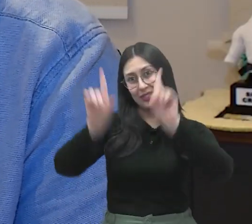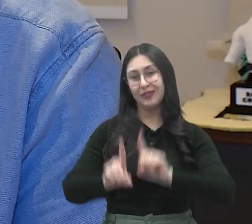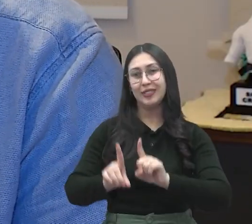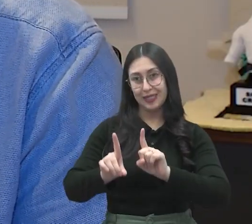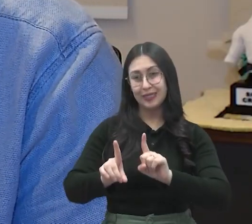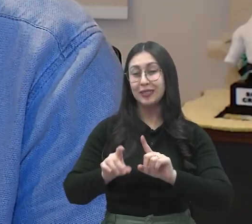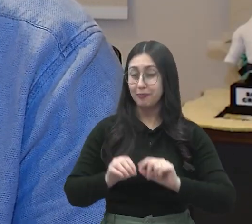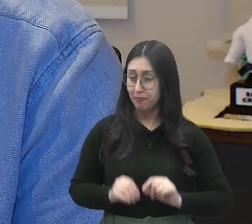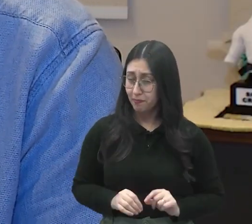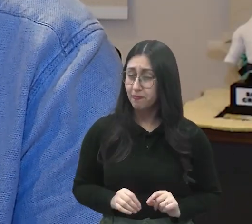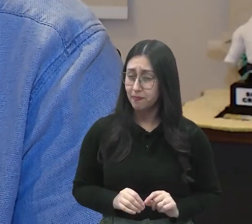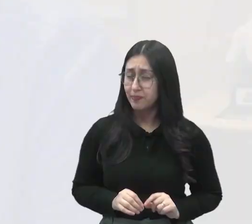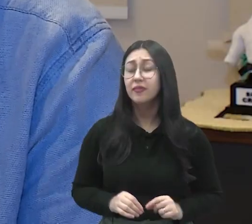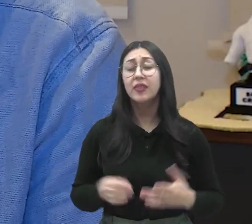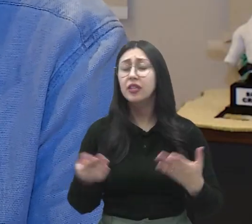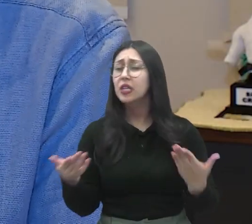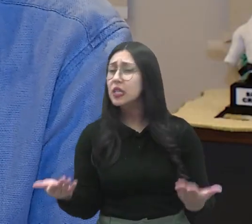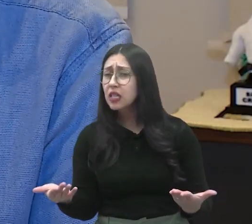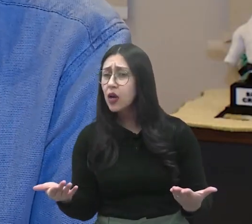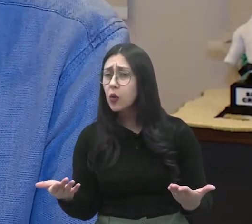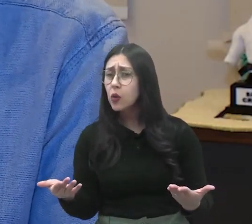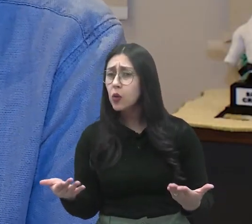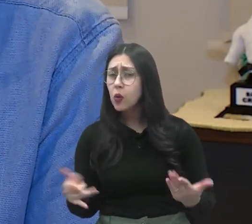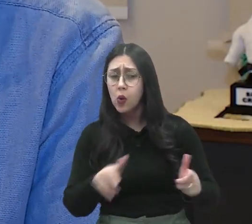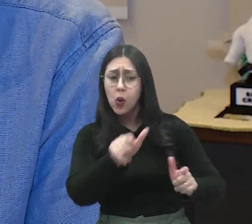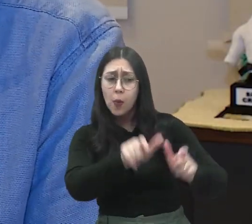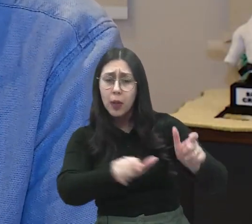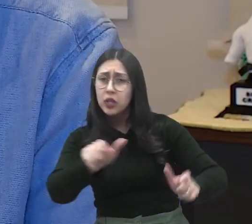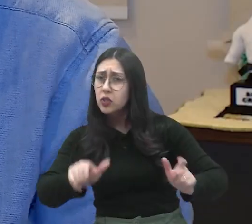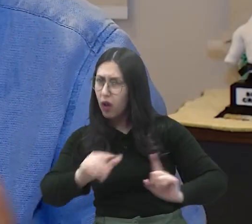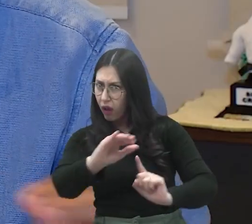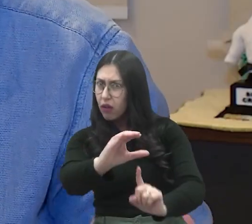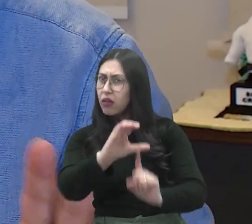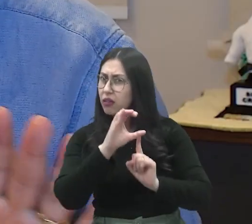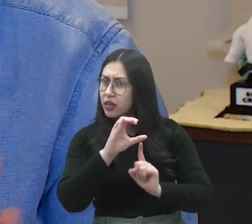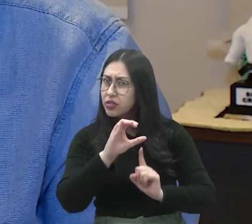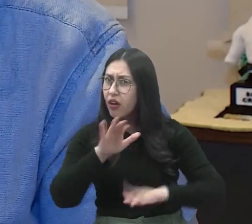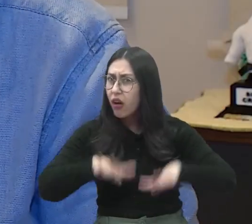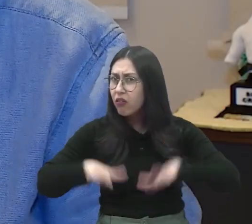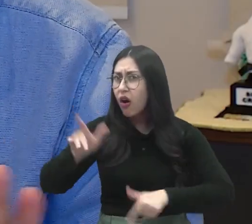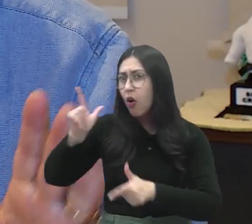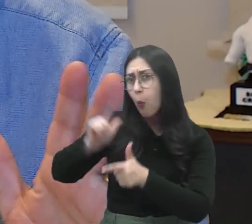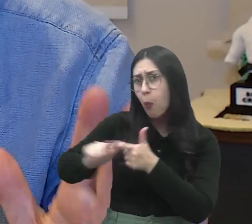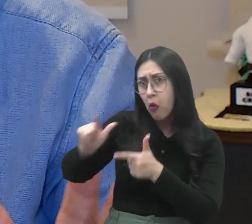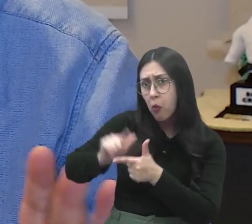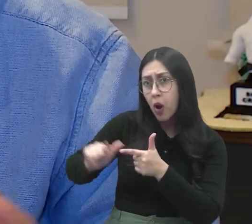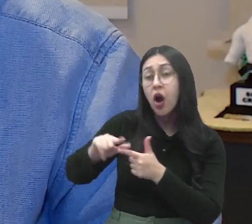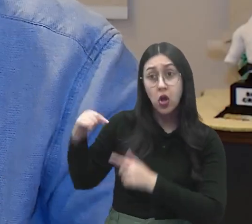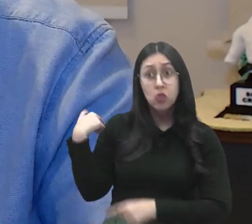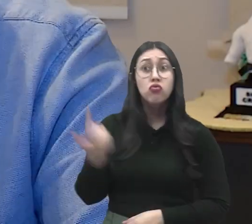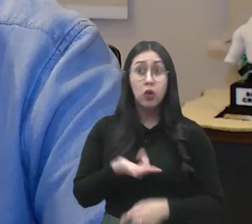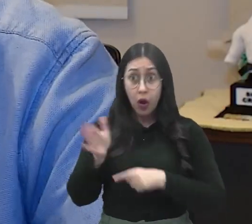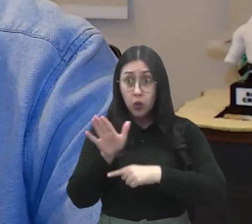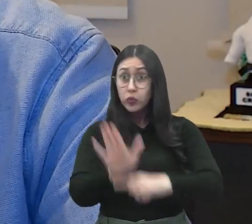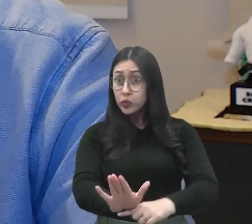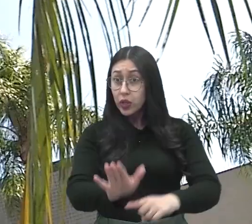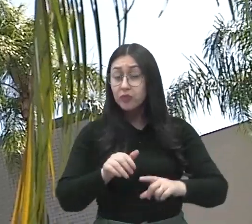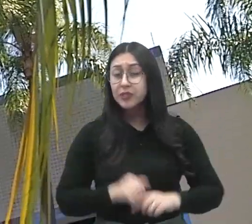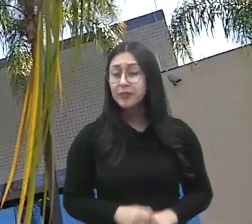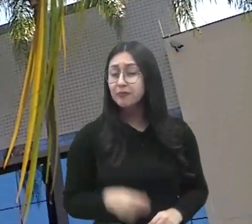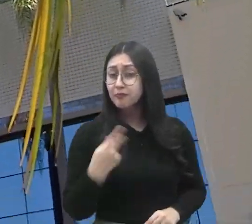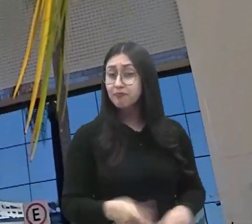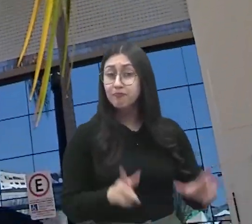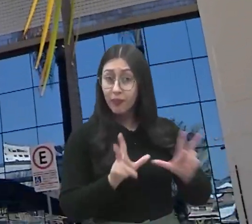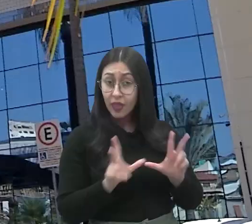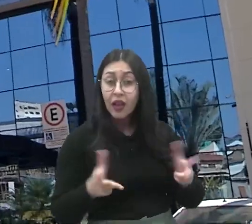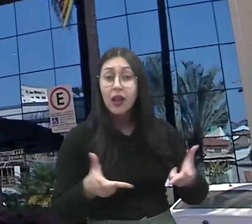as deficiências. Tá? Então, quando o cooperado nosso tem alguma dificuldade, nós estamos para assessorar.